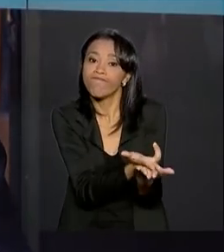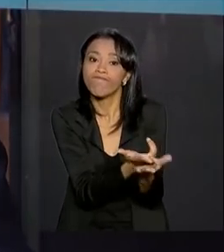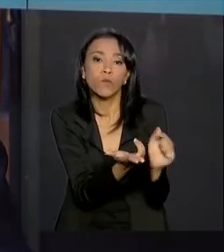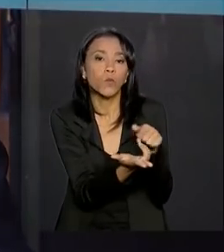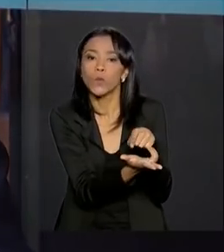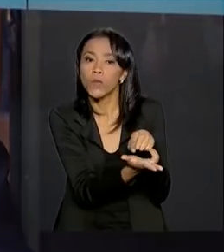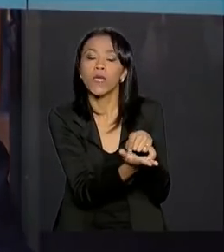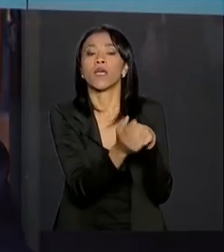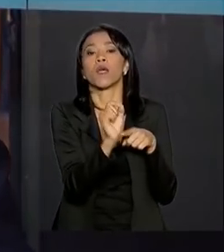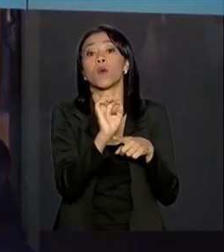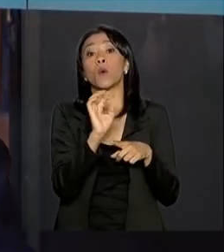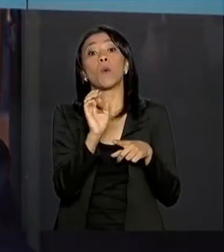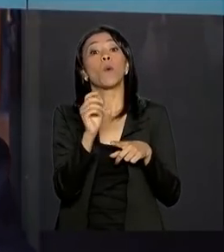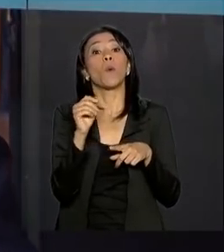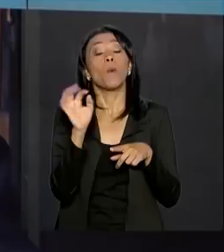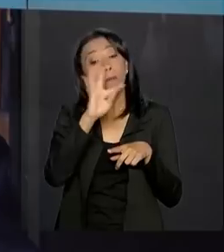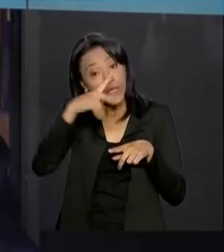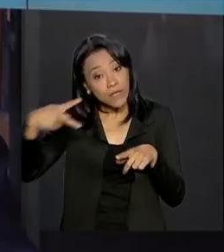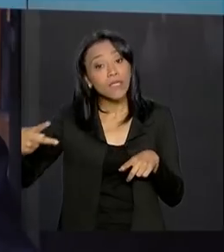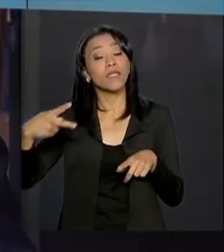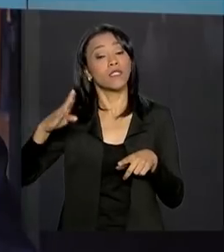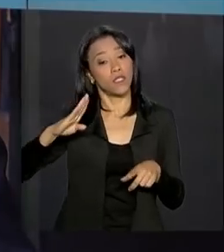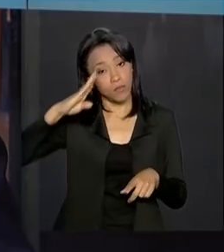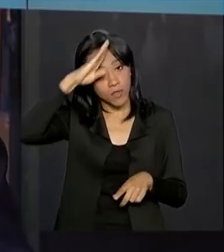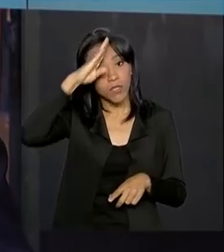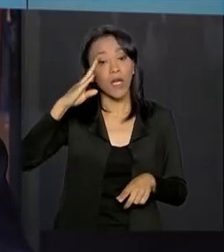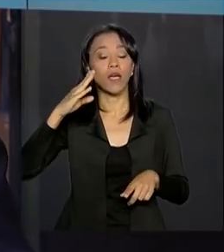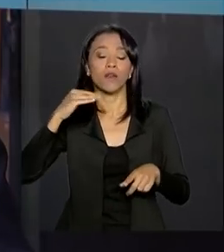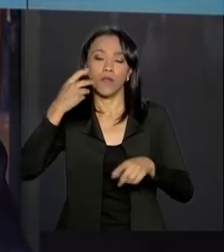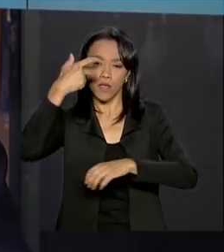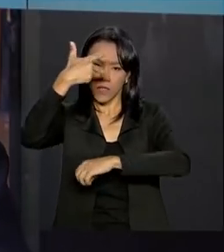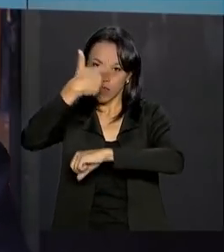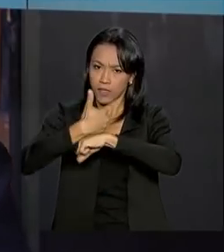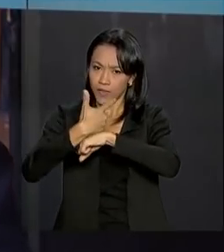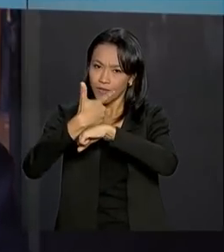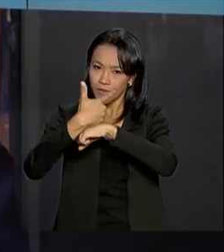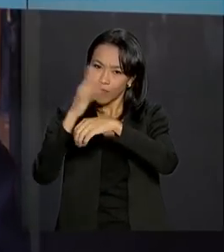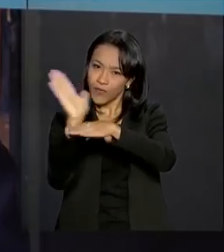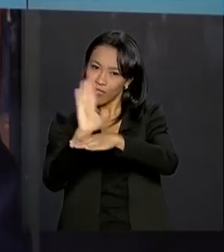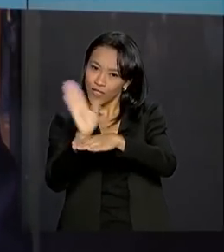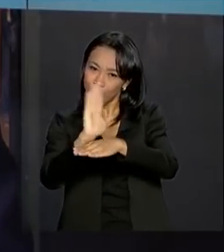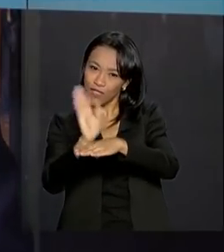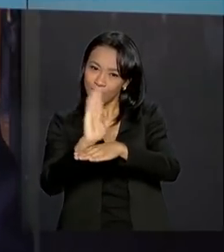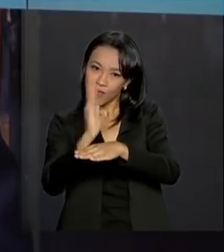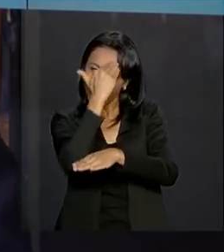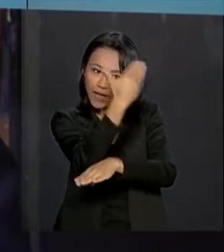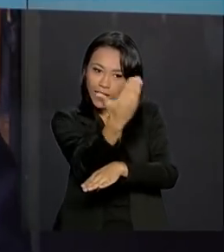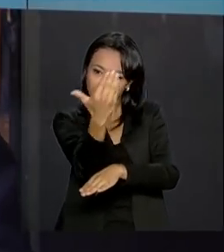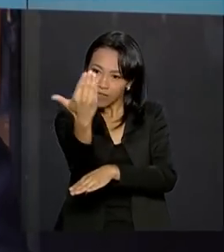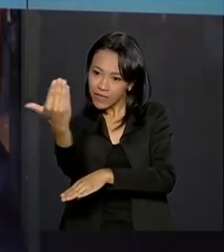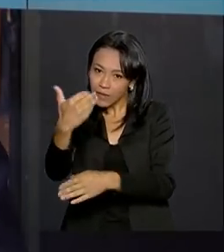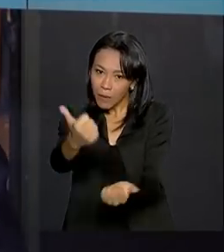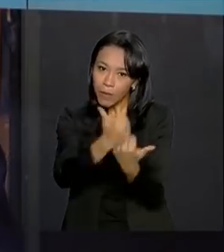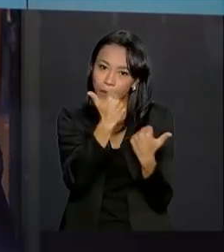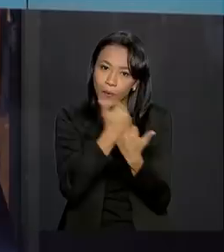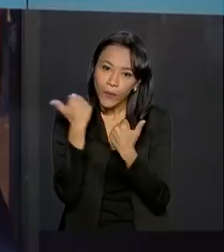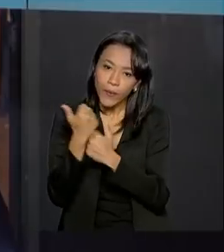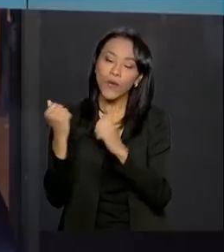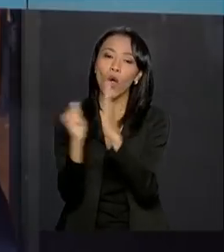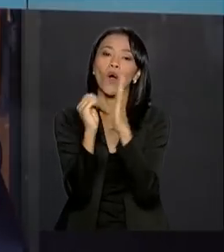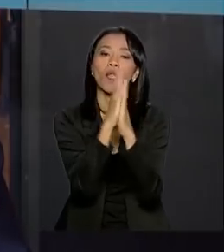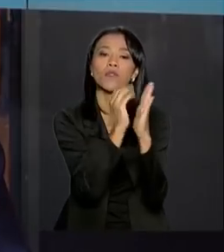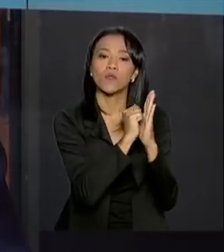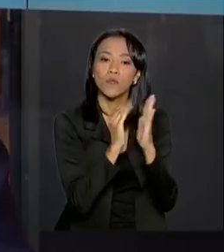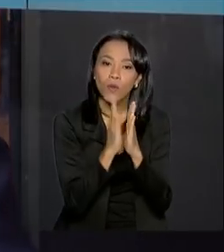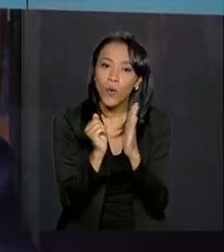o presidente gravou um vídeo para as redes sociais em que ele agradeceu o apoio e as orações, disse estar